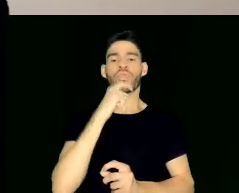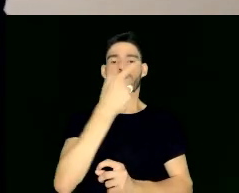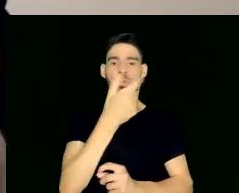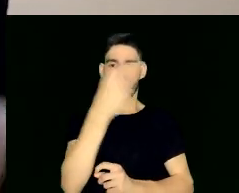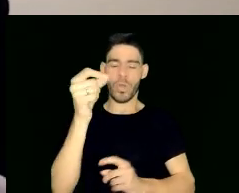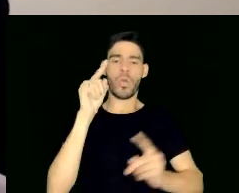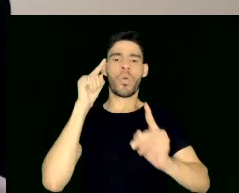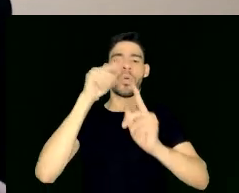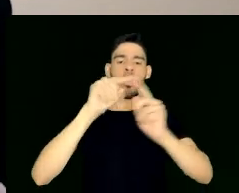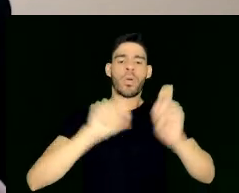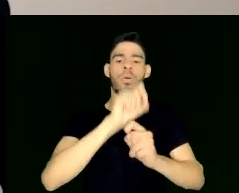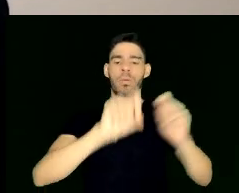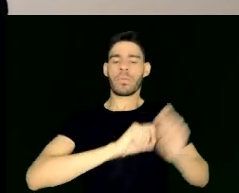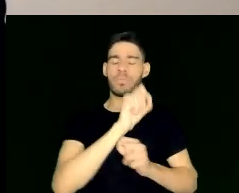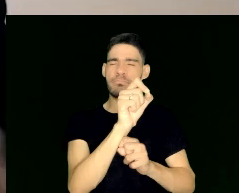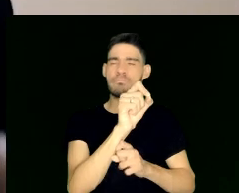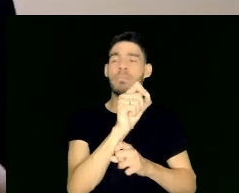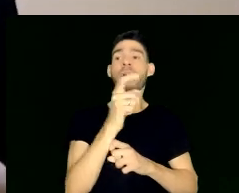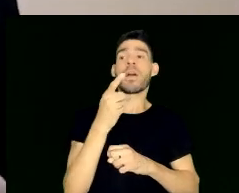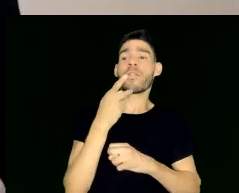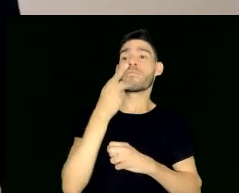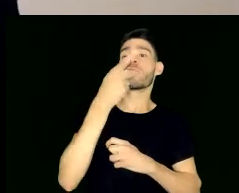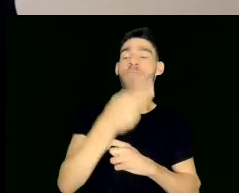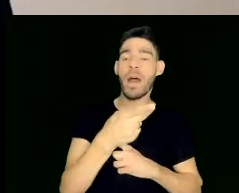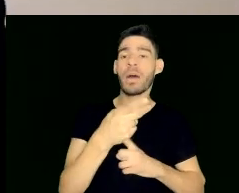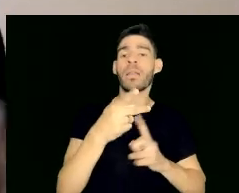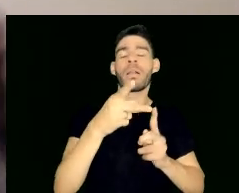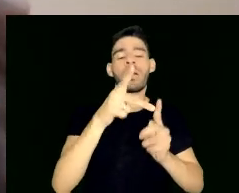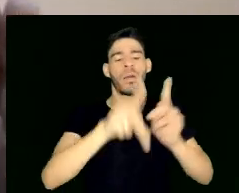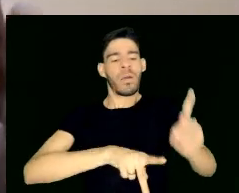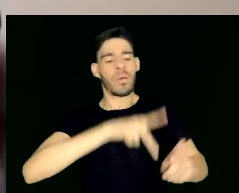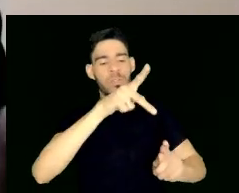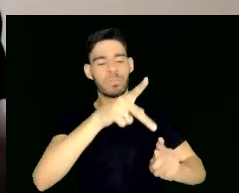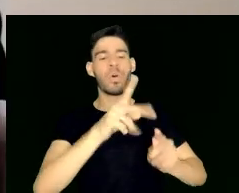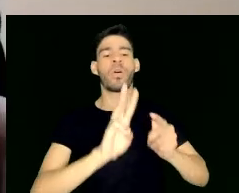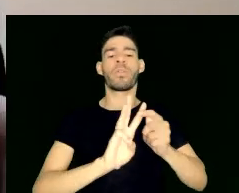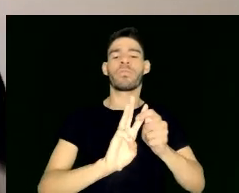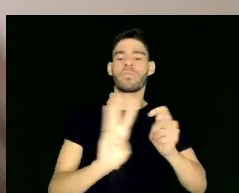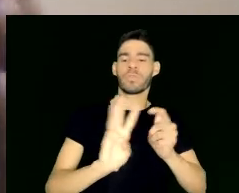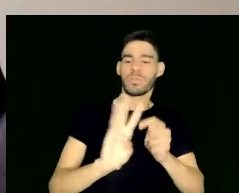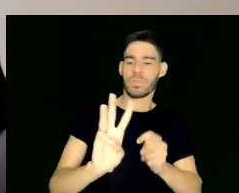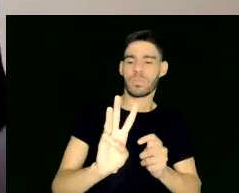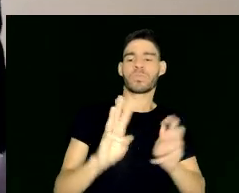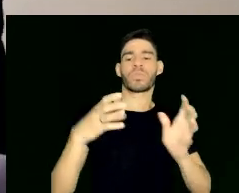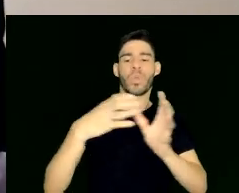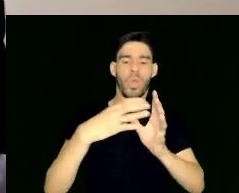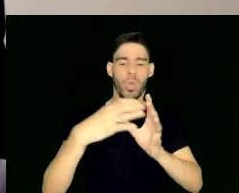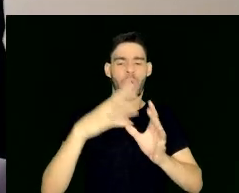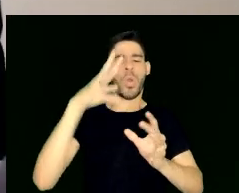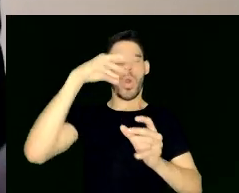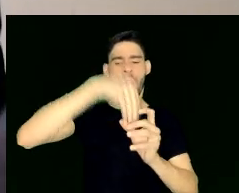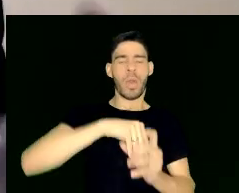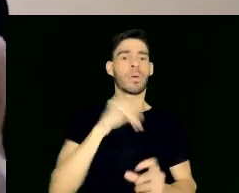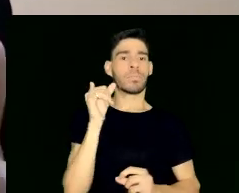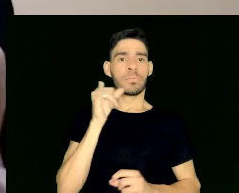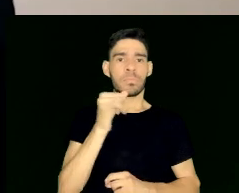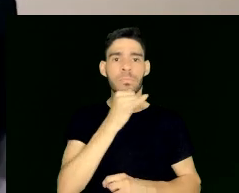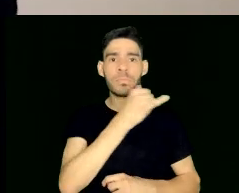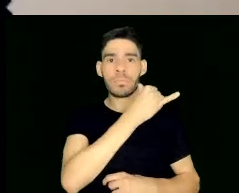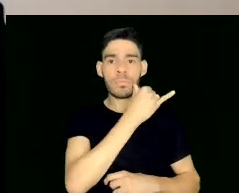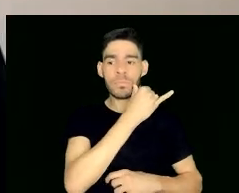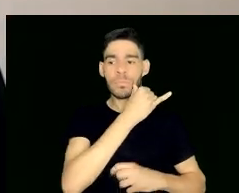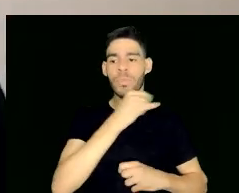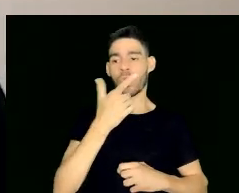e tem por objeto a seguinte alegação: os povos indígenas, os indivíduos membros desses povos, Yanomamis